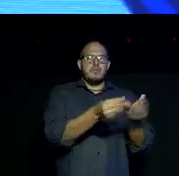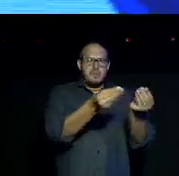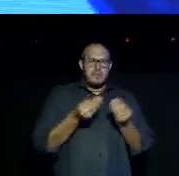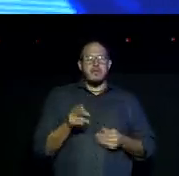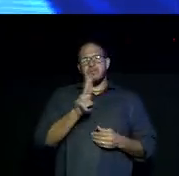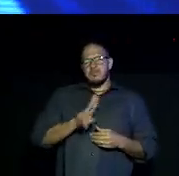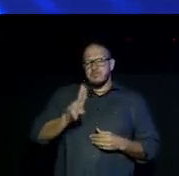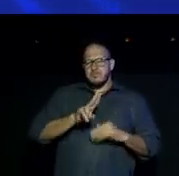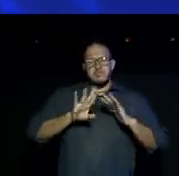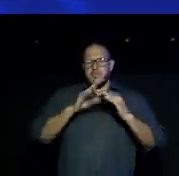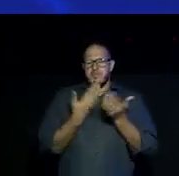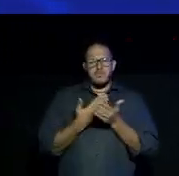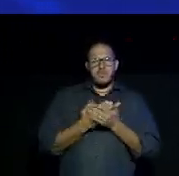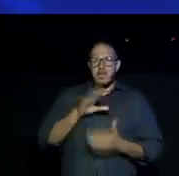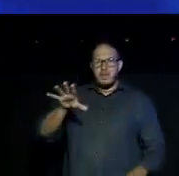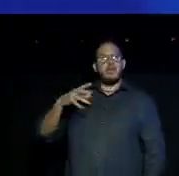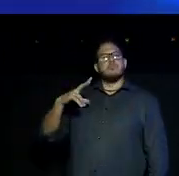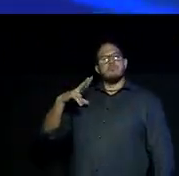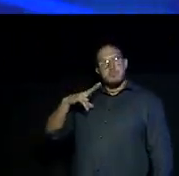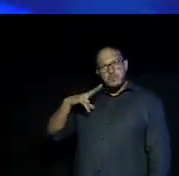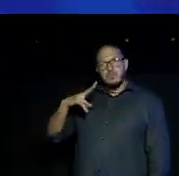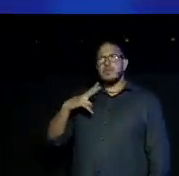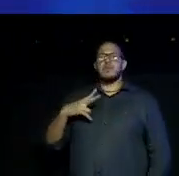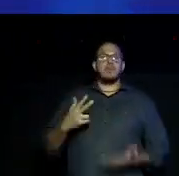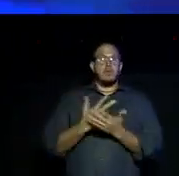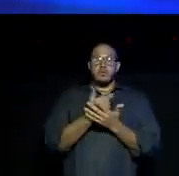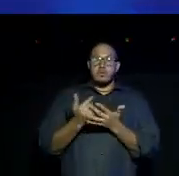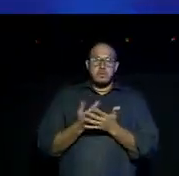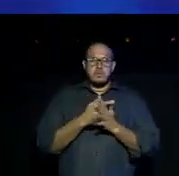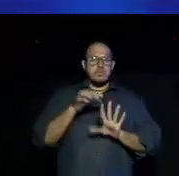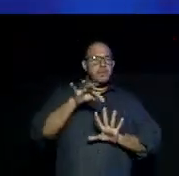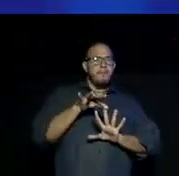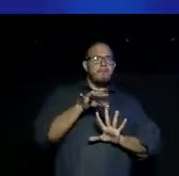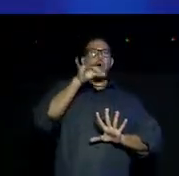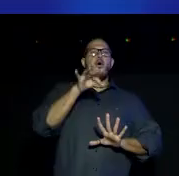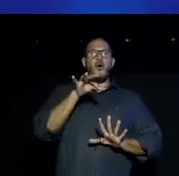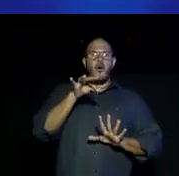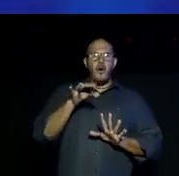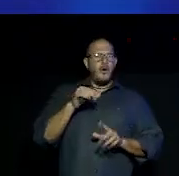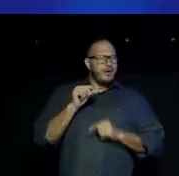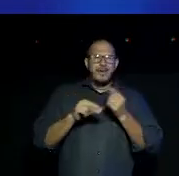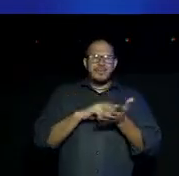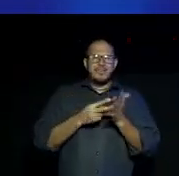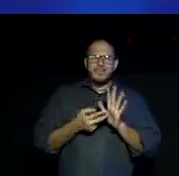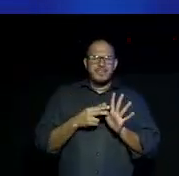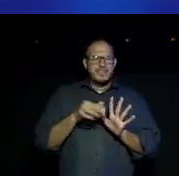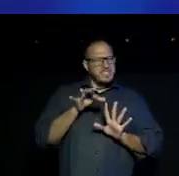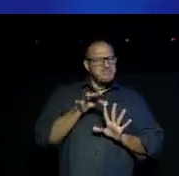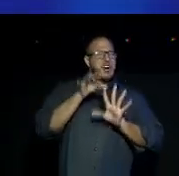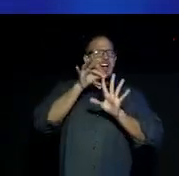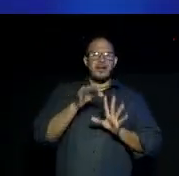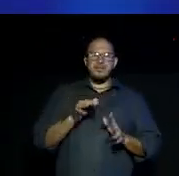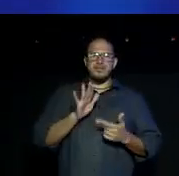universidade, uma faculdade particular, e era um desenho parecido com esse. Destaque-se. O que significa esse tipo